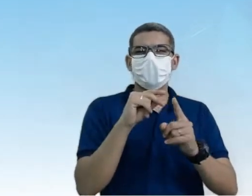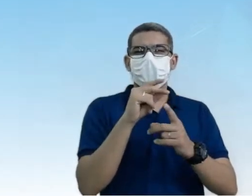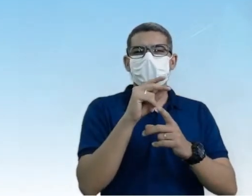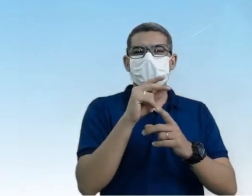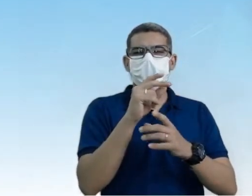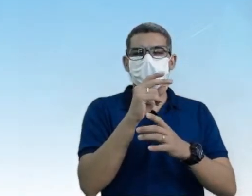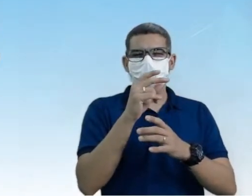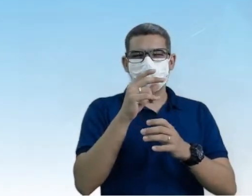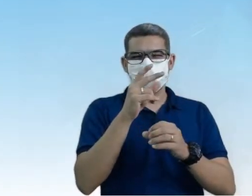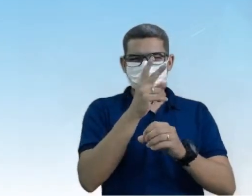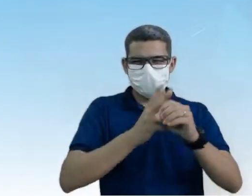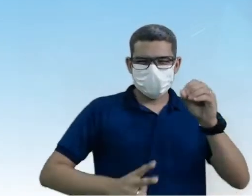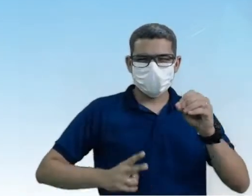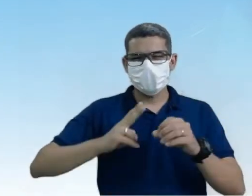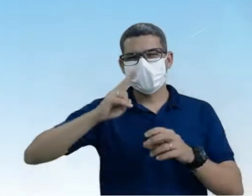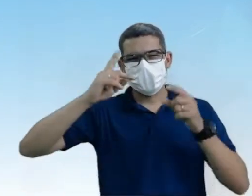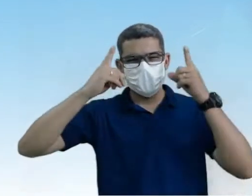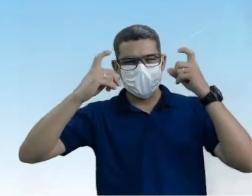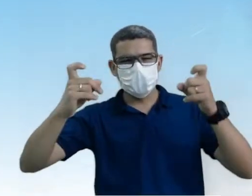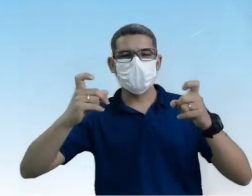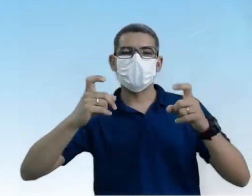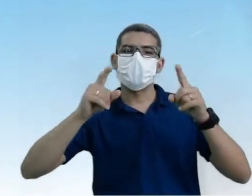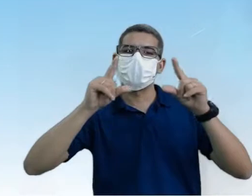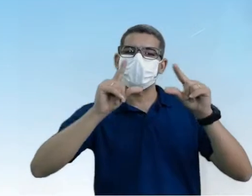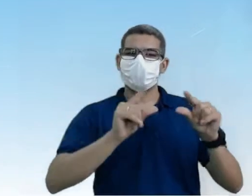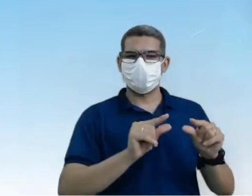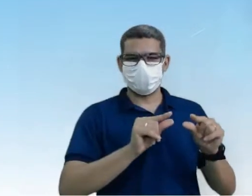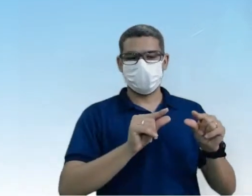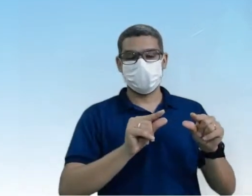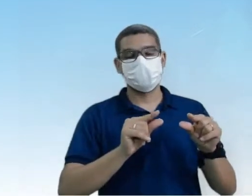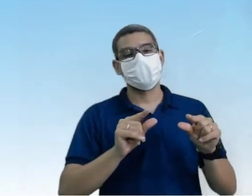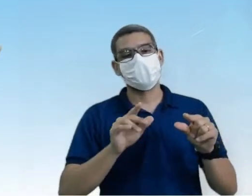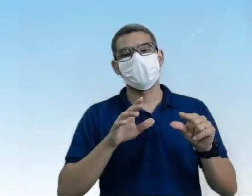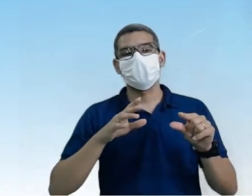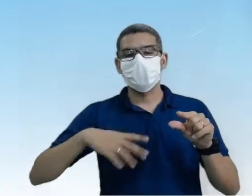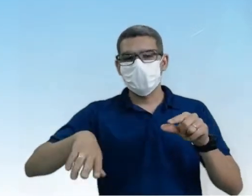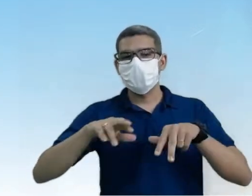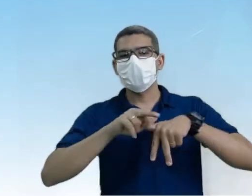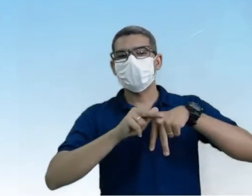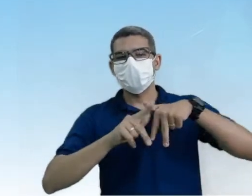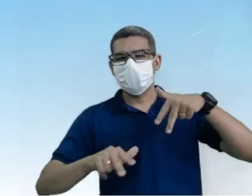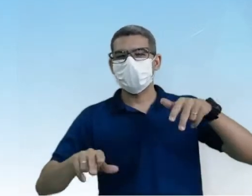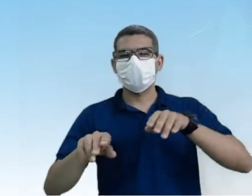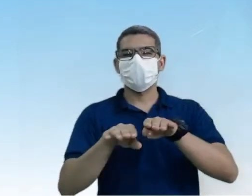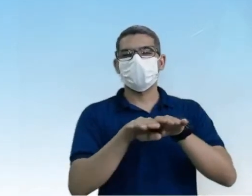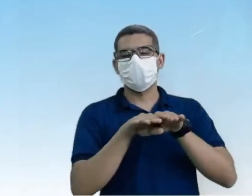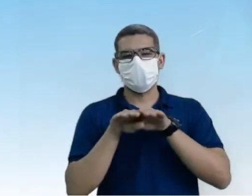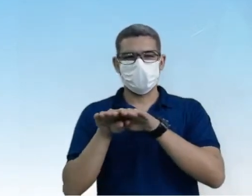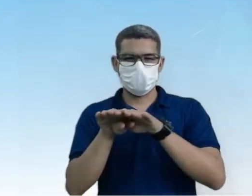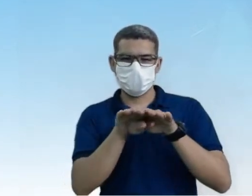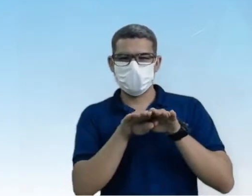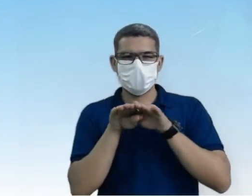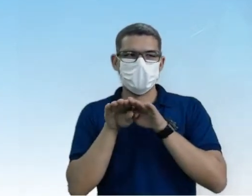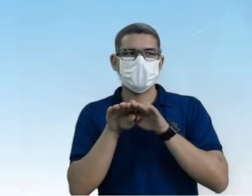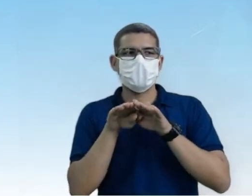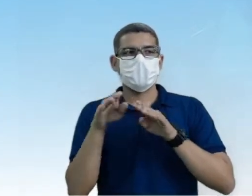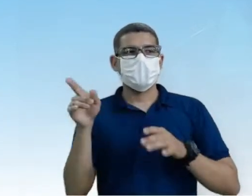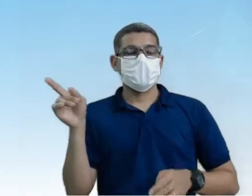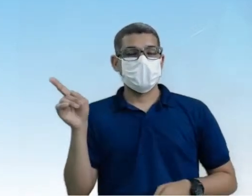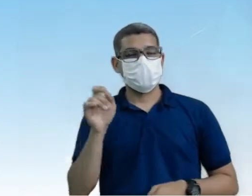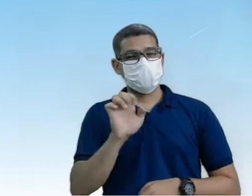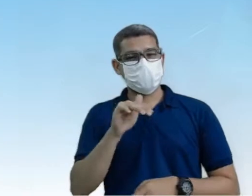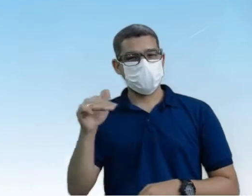a gente propagar essa equidade de gênero. Então, ela convoca todo mundo como uma grande figura